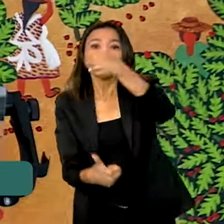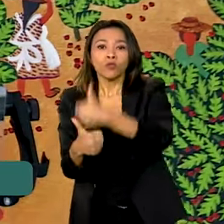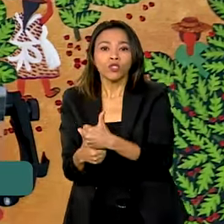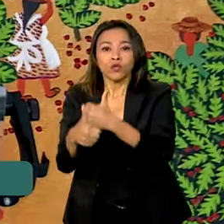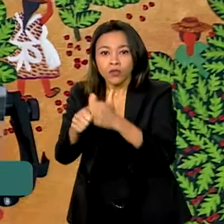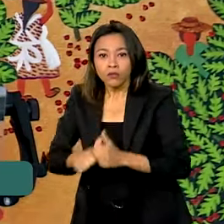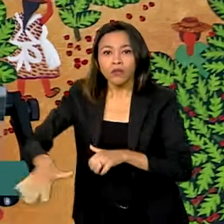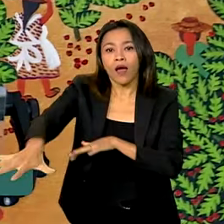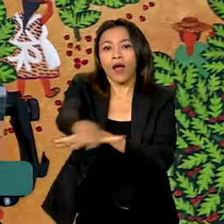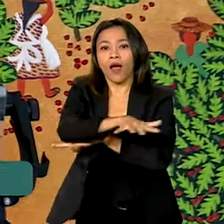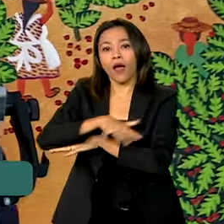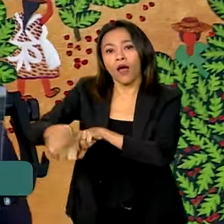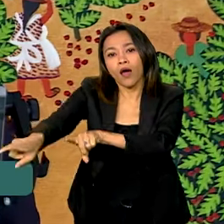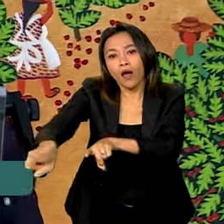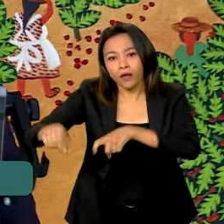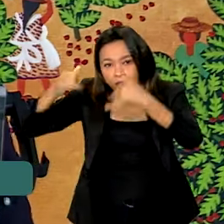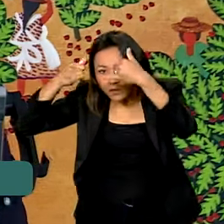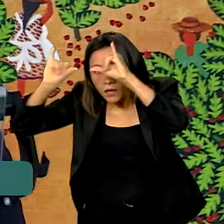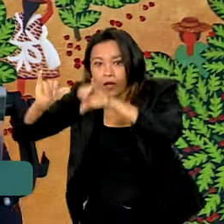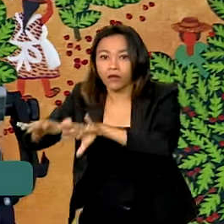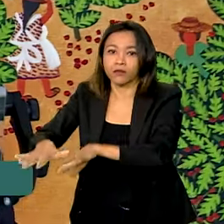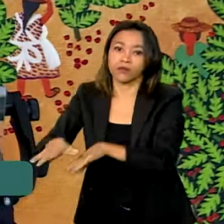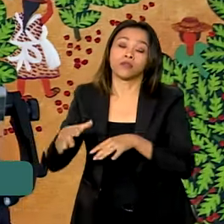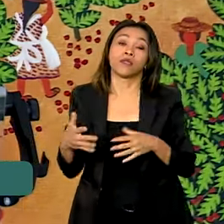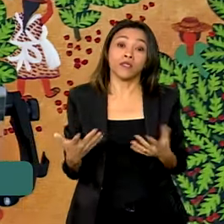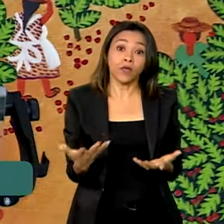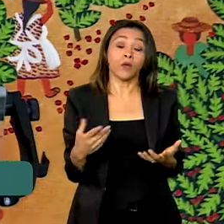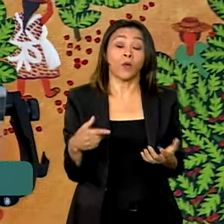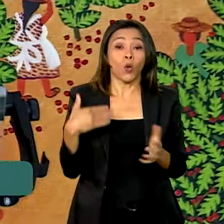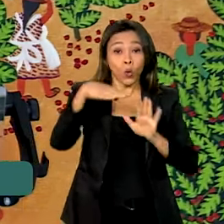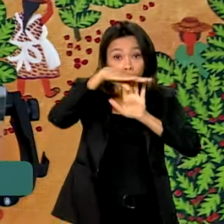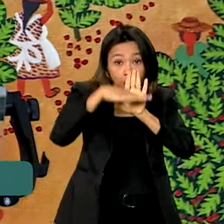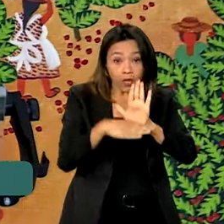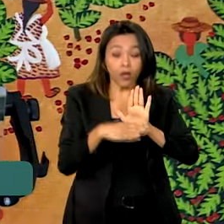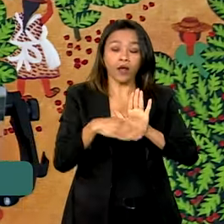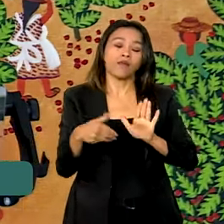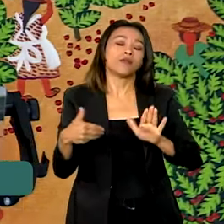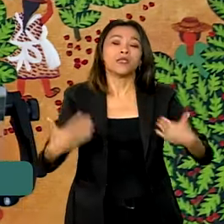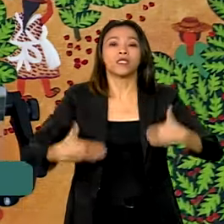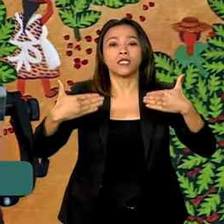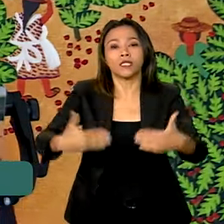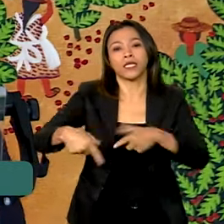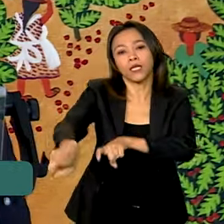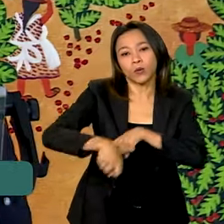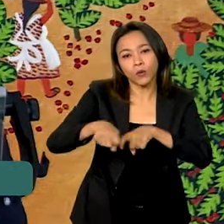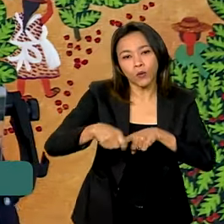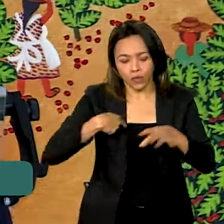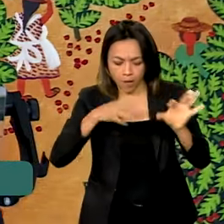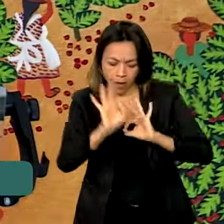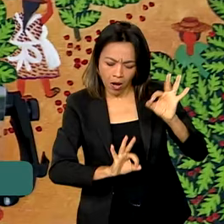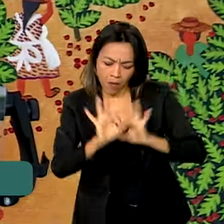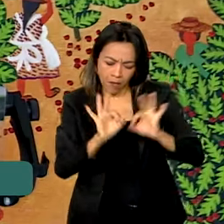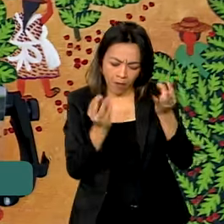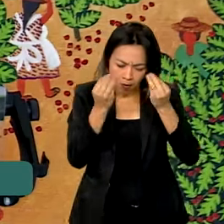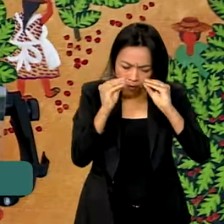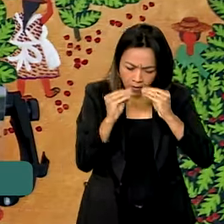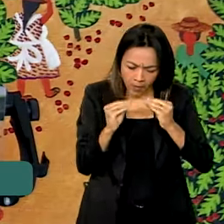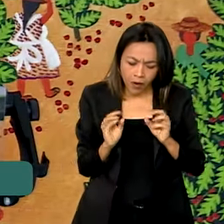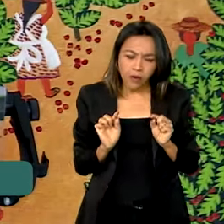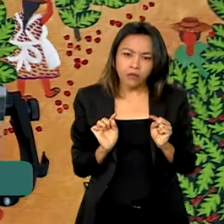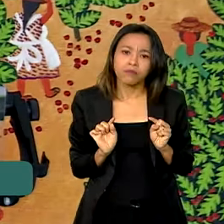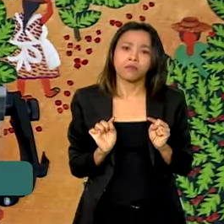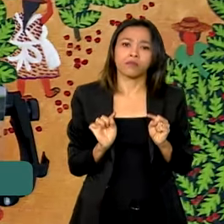pastagem produtiva. Quer dizer, o próprio programa que o Ministério da Agricultura, o MAPA, tem em relação à